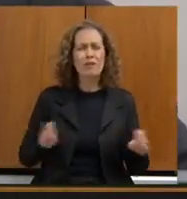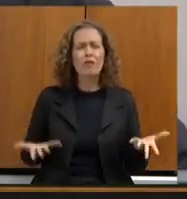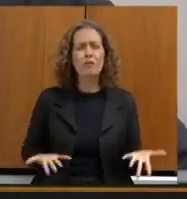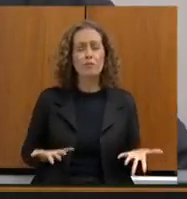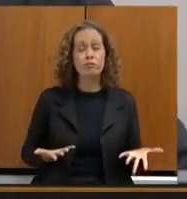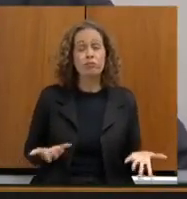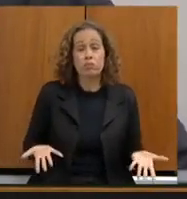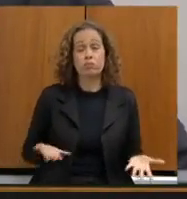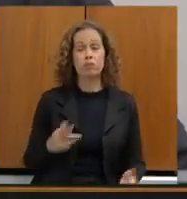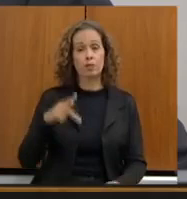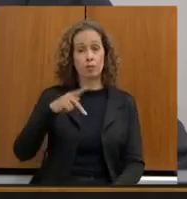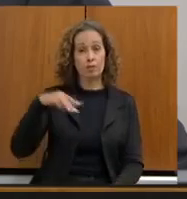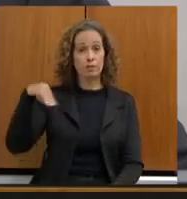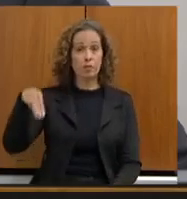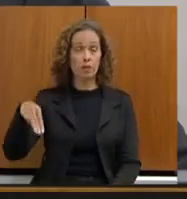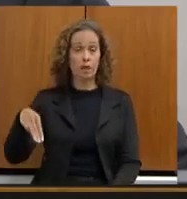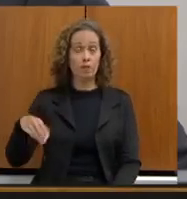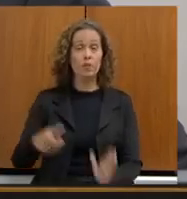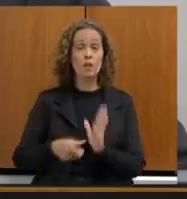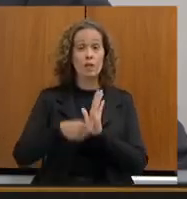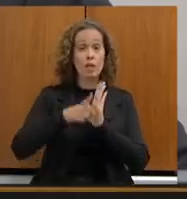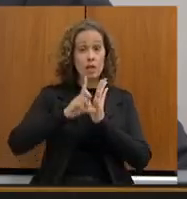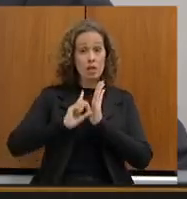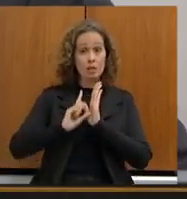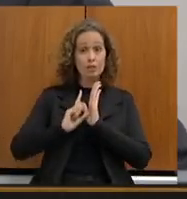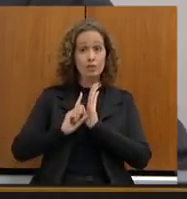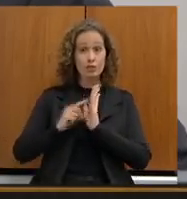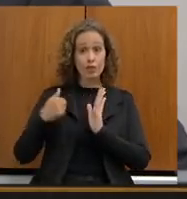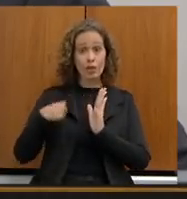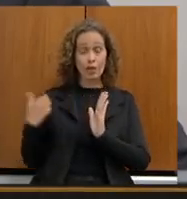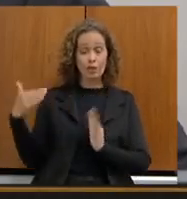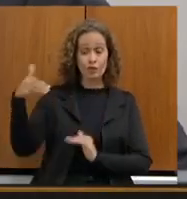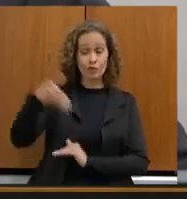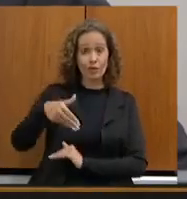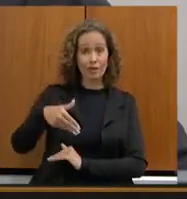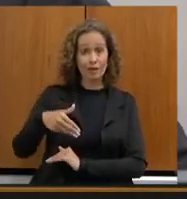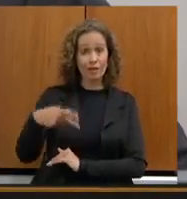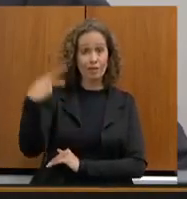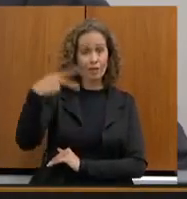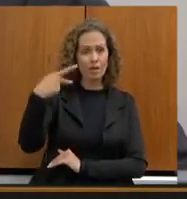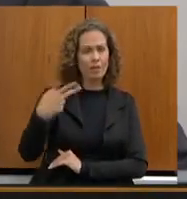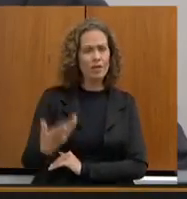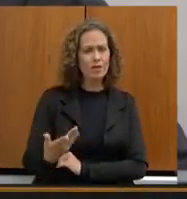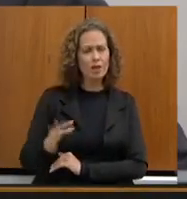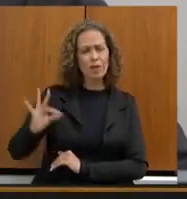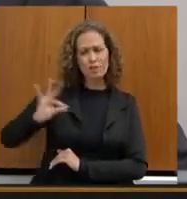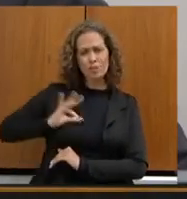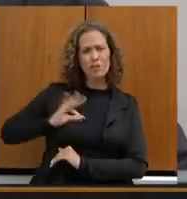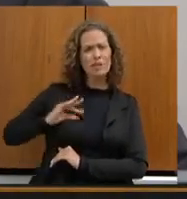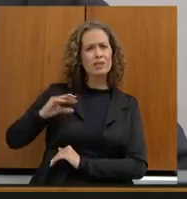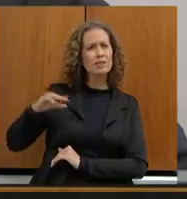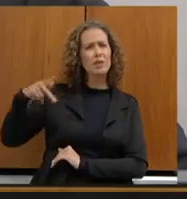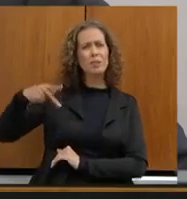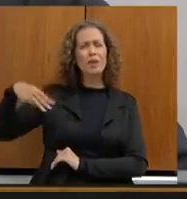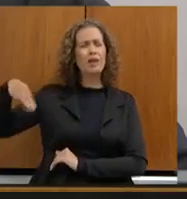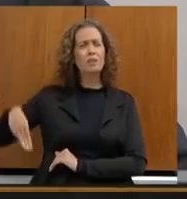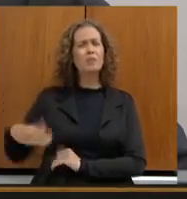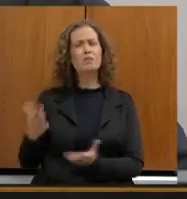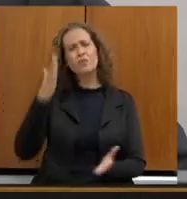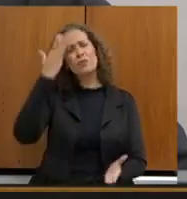militar secretário antes da minha chegada que o Parlamento ela não tinha acesso se o cidadão era foragido da penitenciária